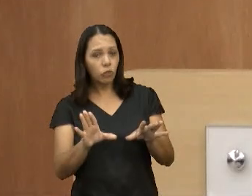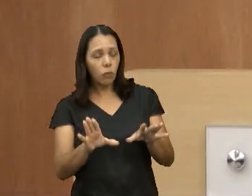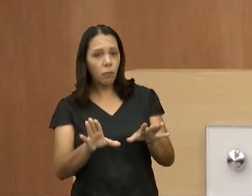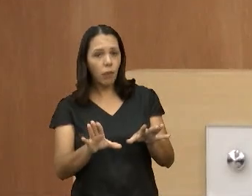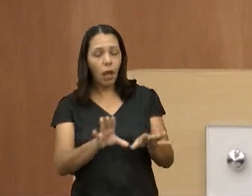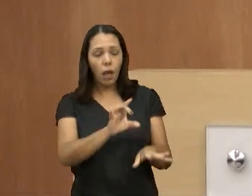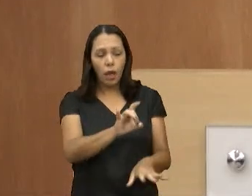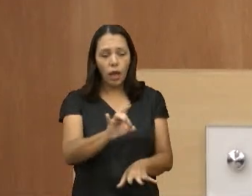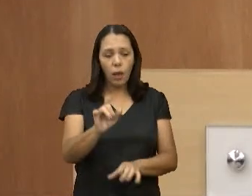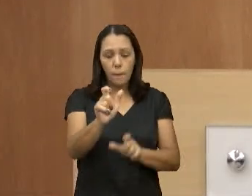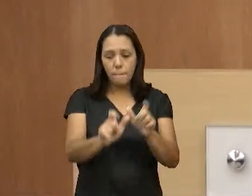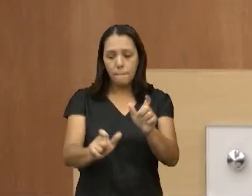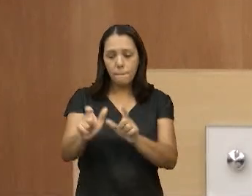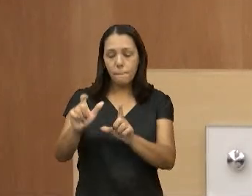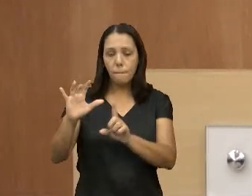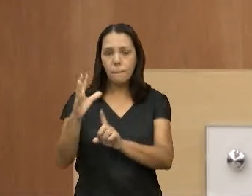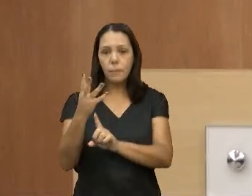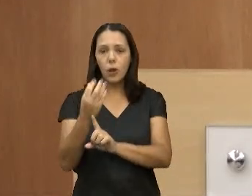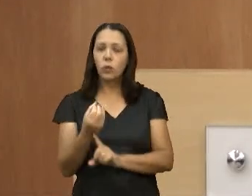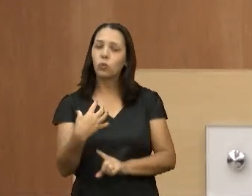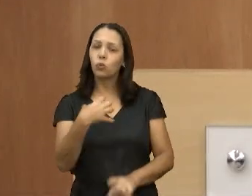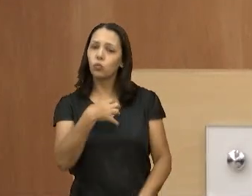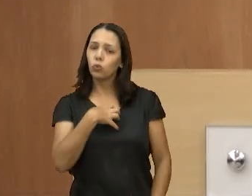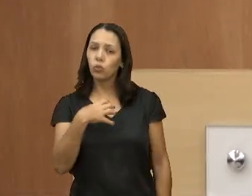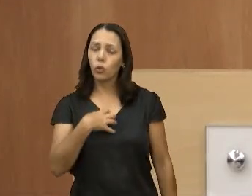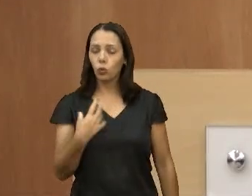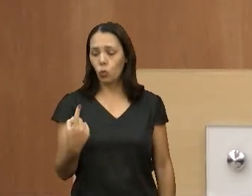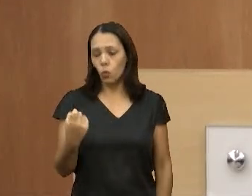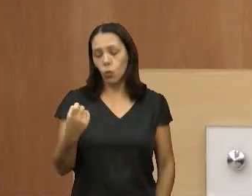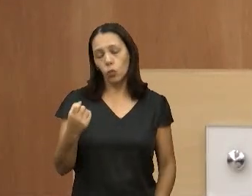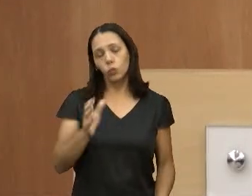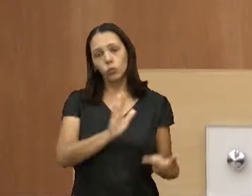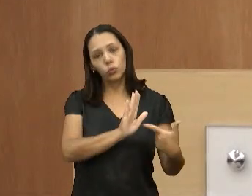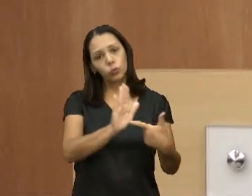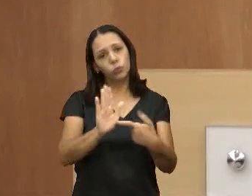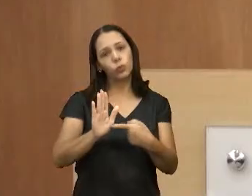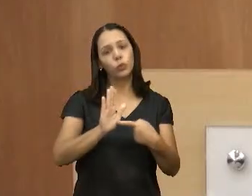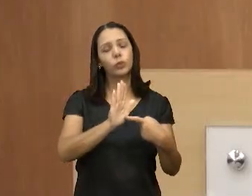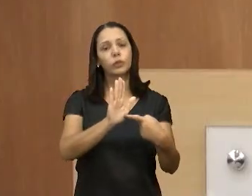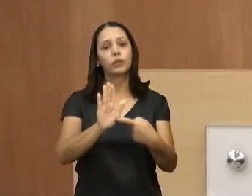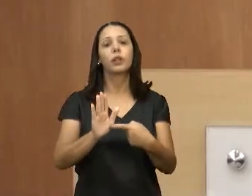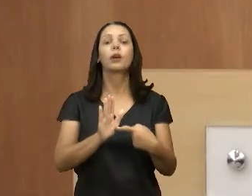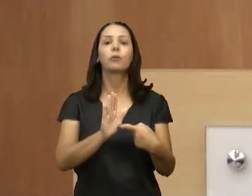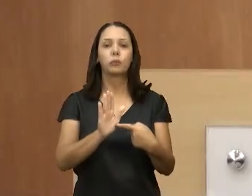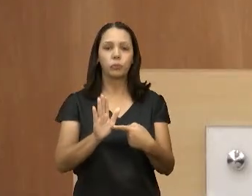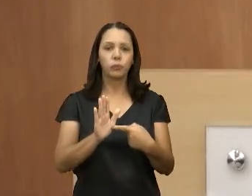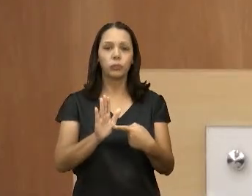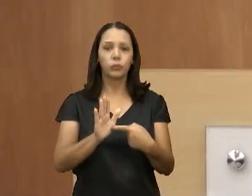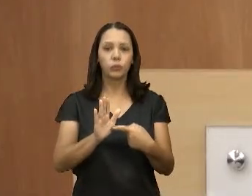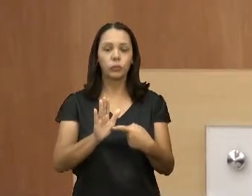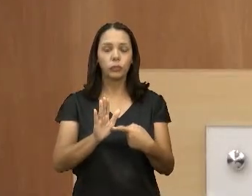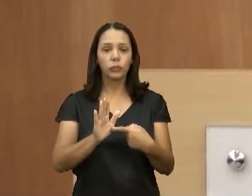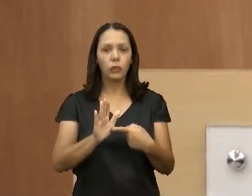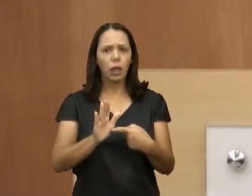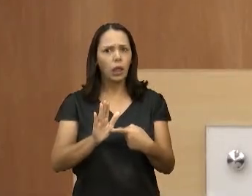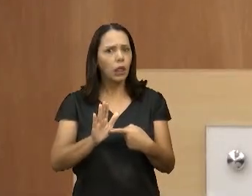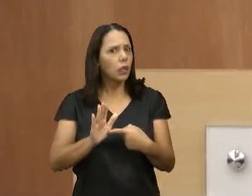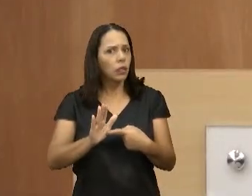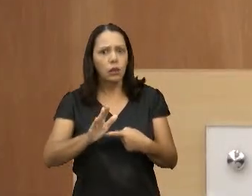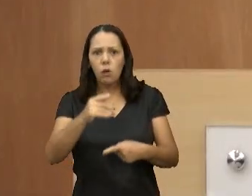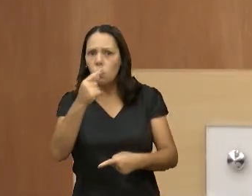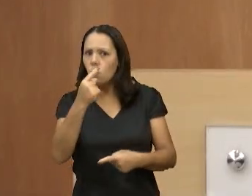cada artista tem a sua forma única de se expressar e nenhuma voz deve ser censurada.